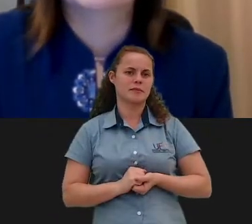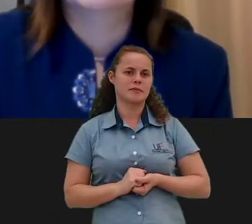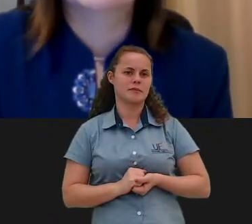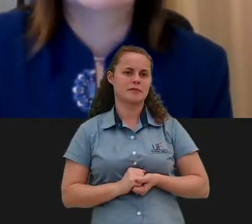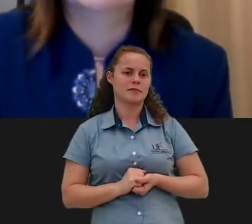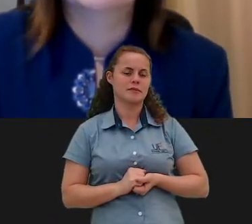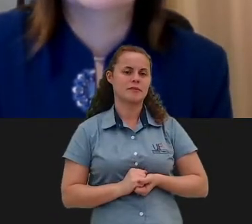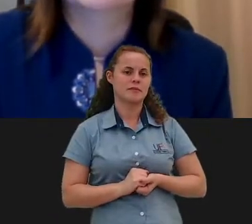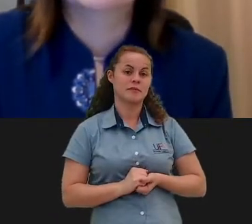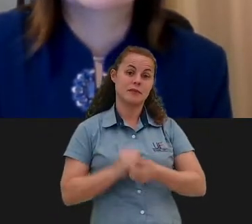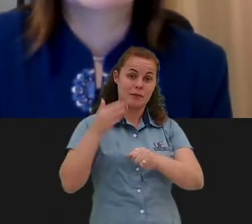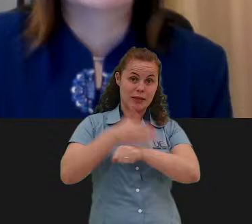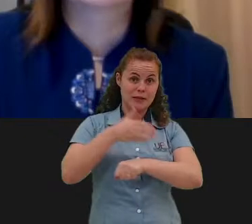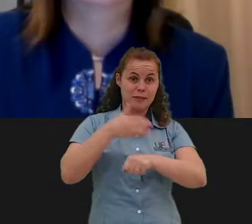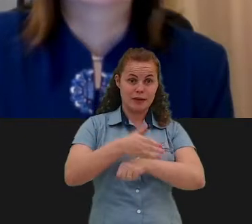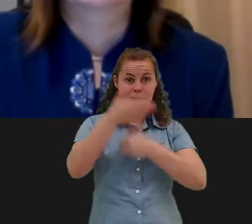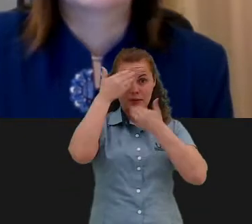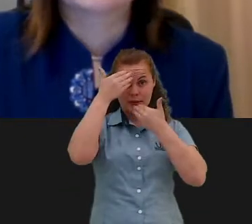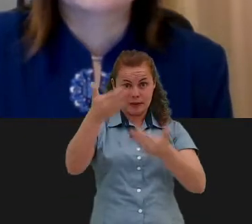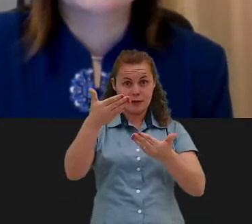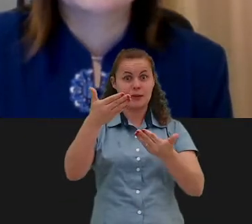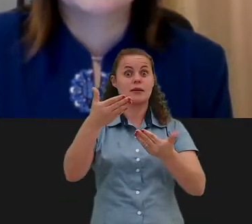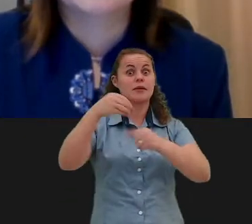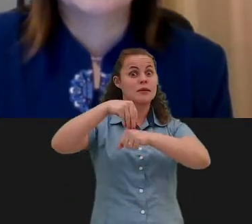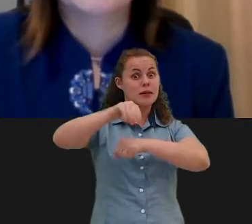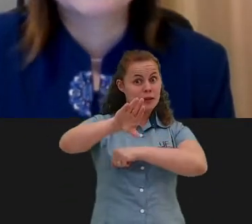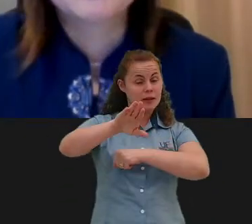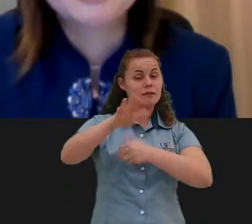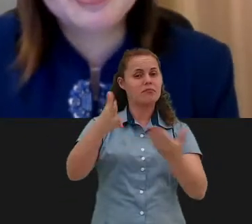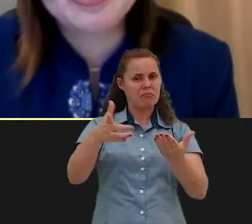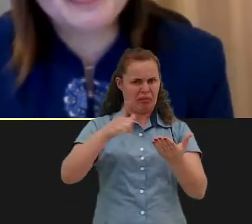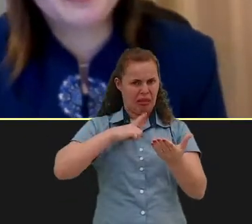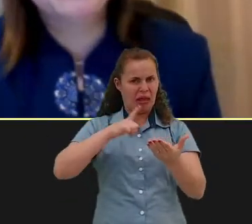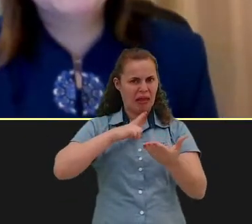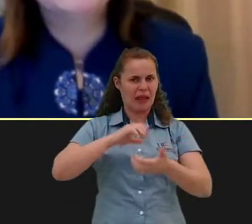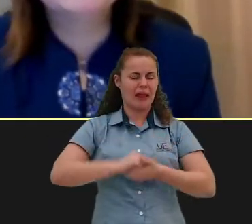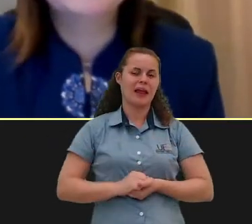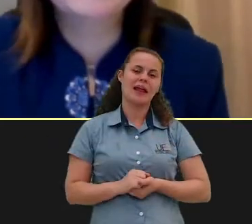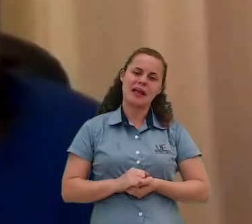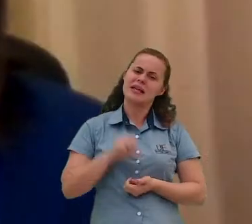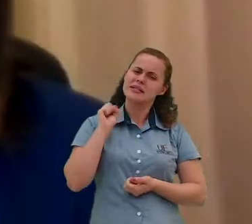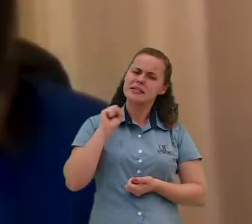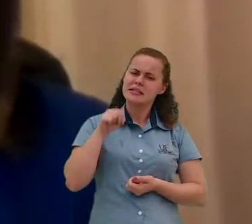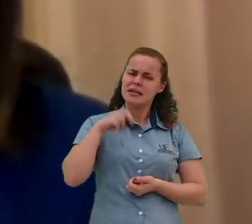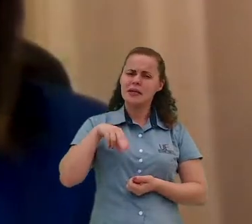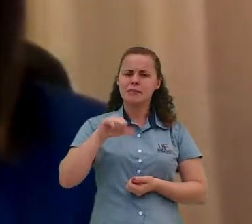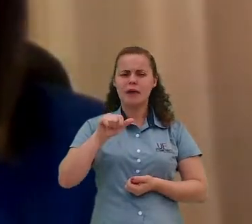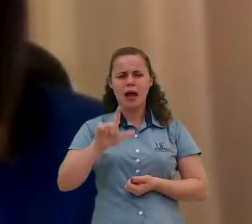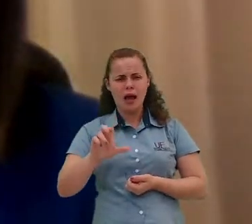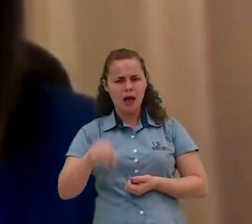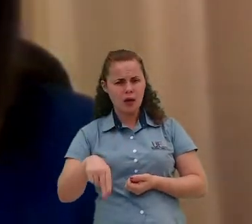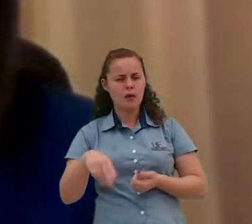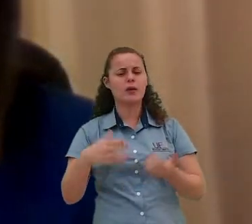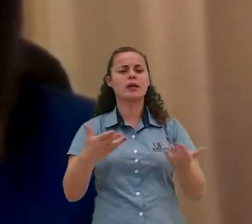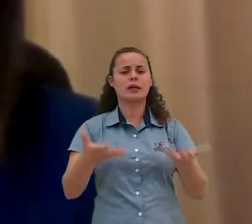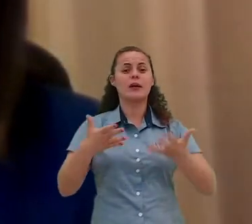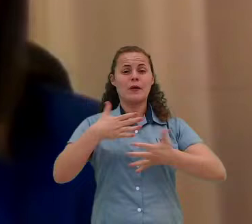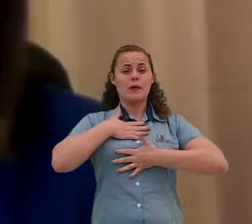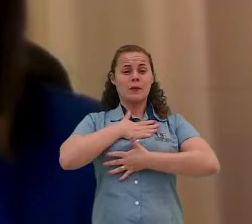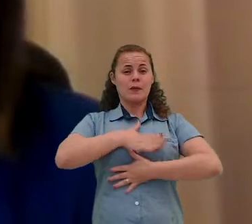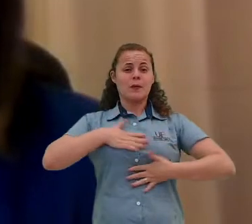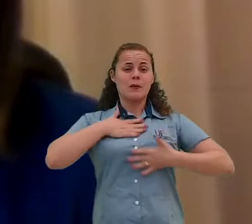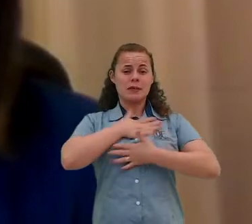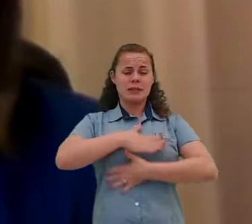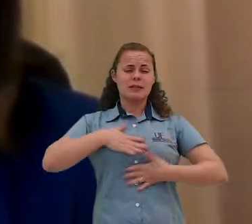merecimento, a sua participação. Algum recadinho final? Sim, Marla, eu queria dizer que eu gostei muito dessa tarde